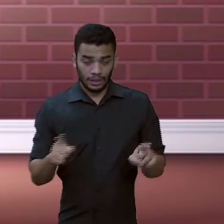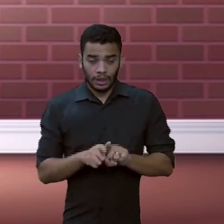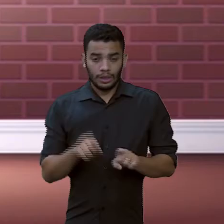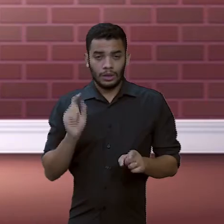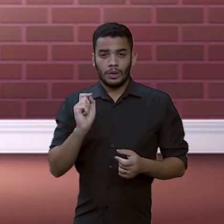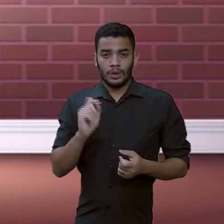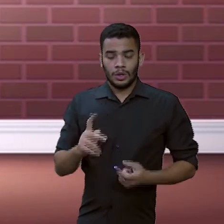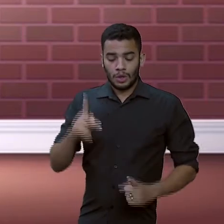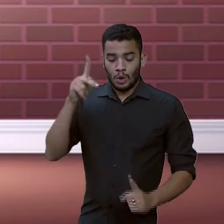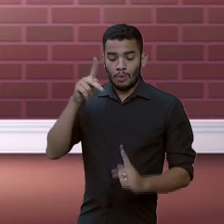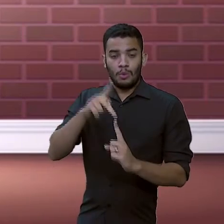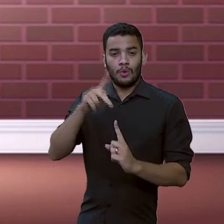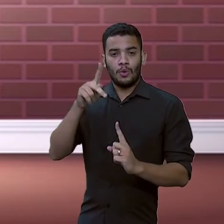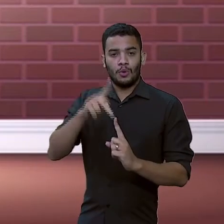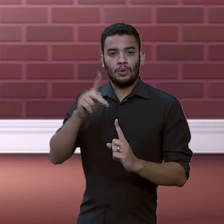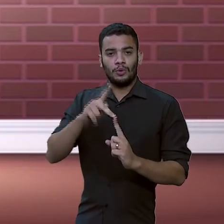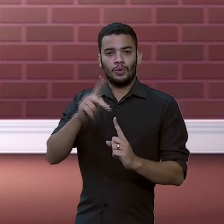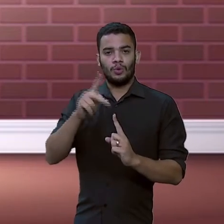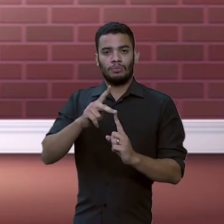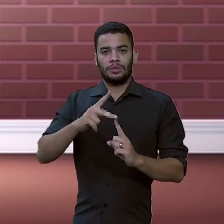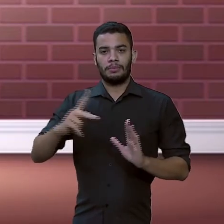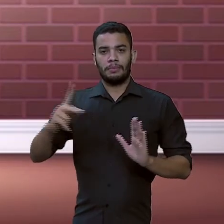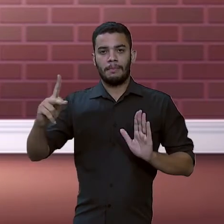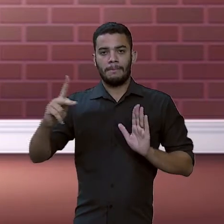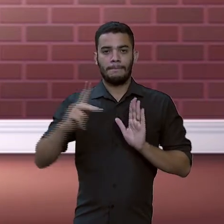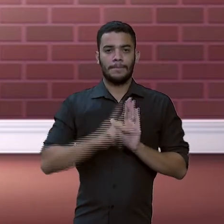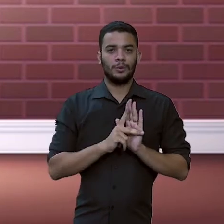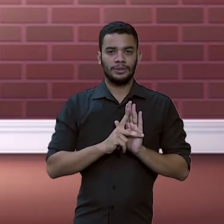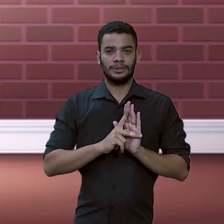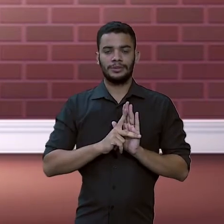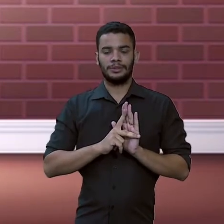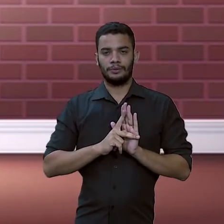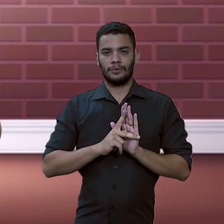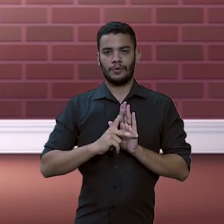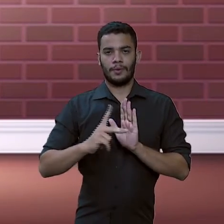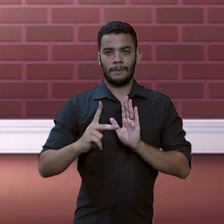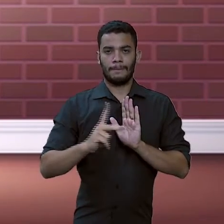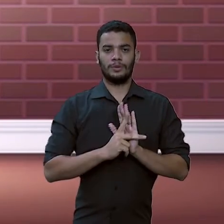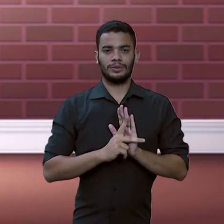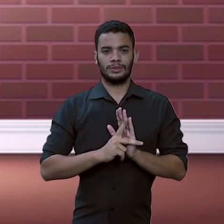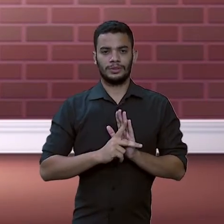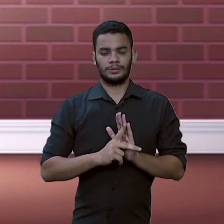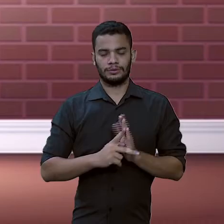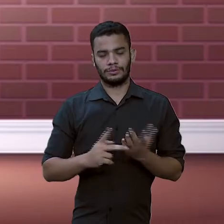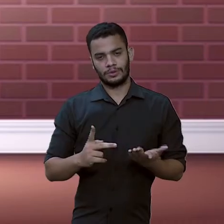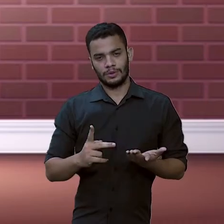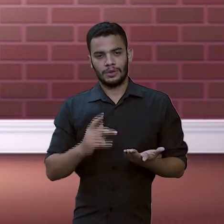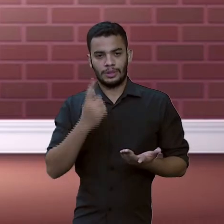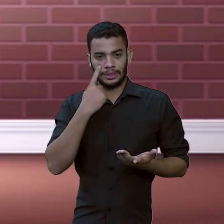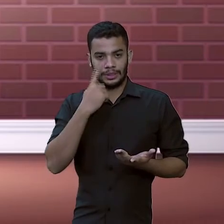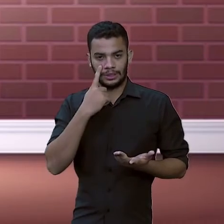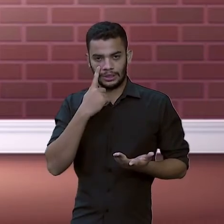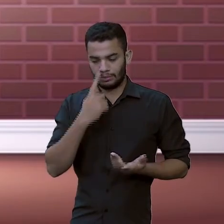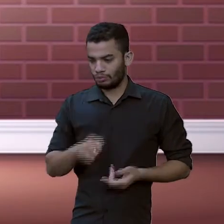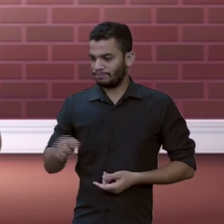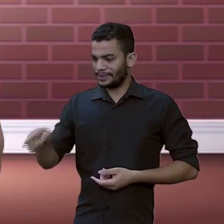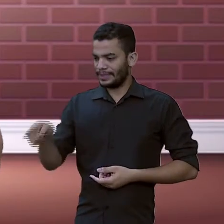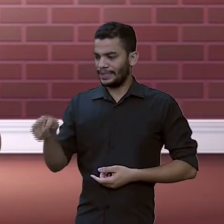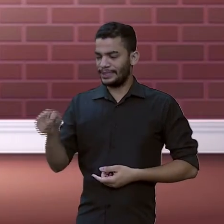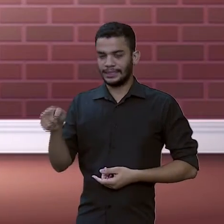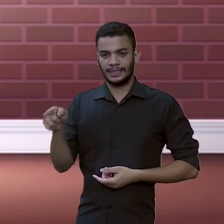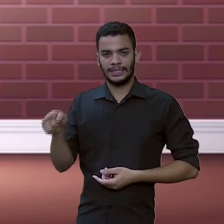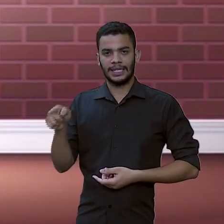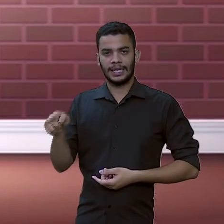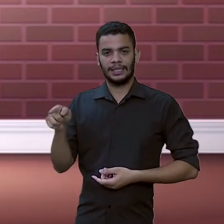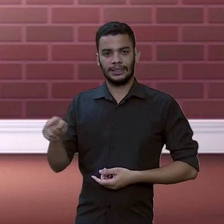ideia de posse. Eles referem à pessoa que está falando. Exemplo, esse bambolê é meu. Meu é um pronome